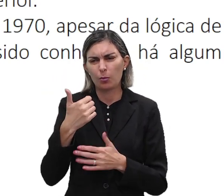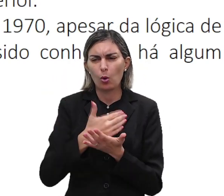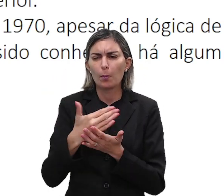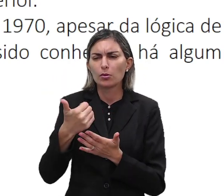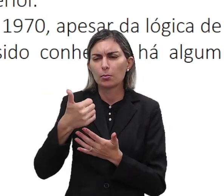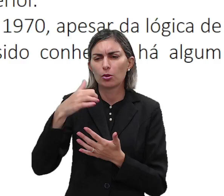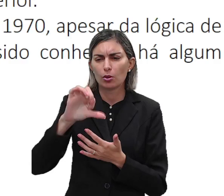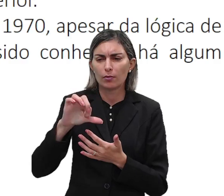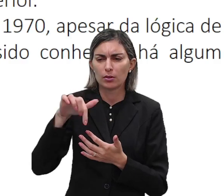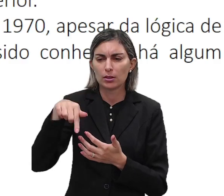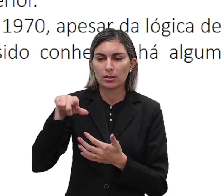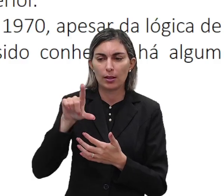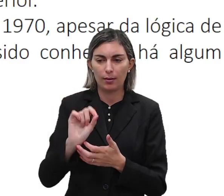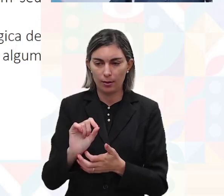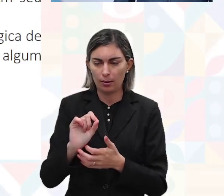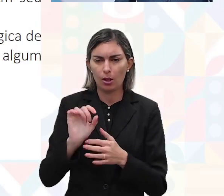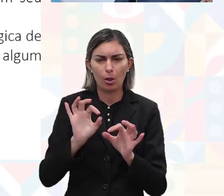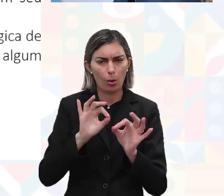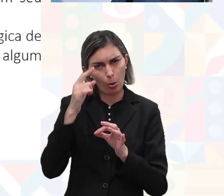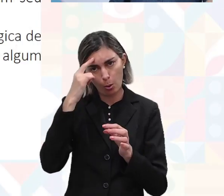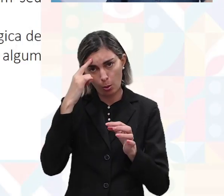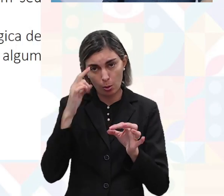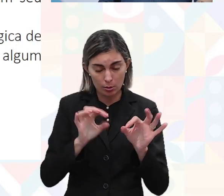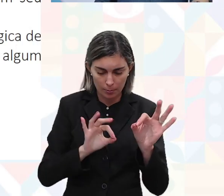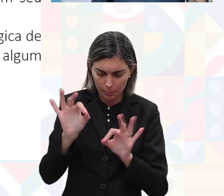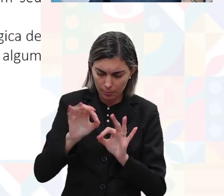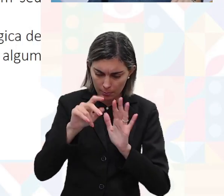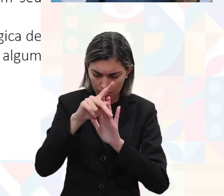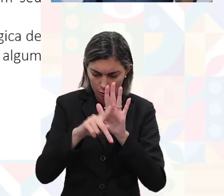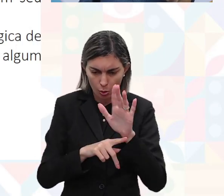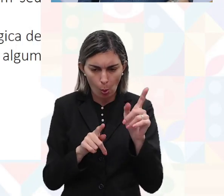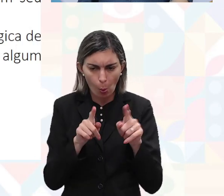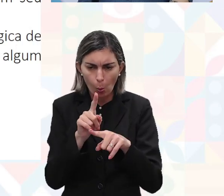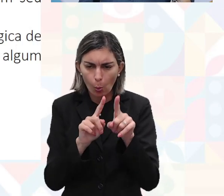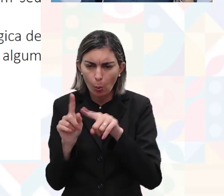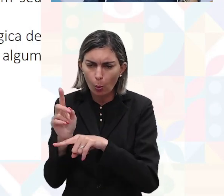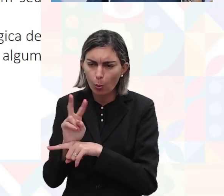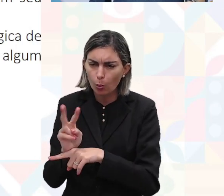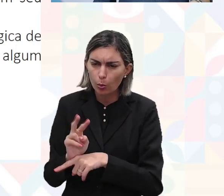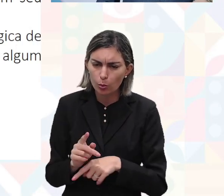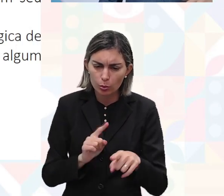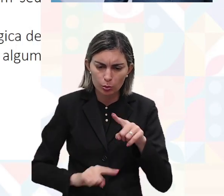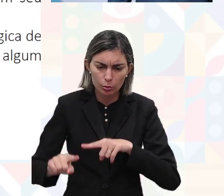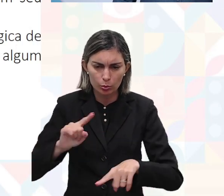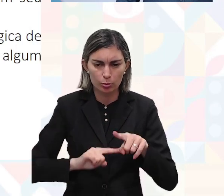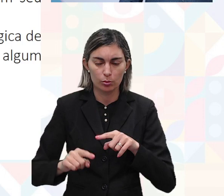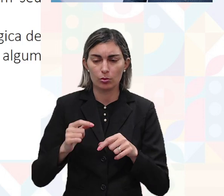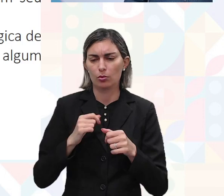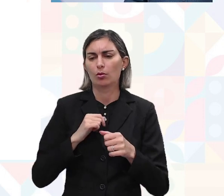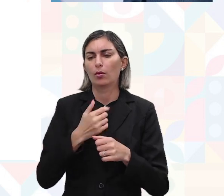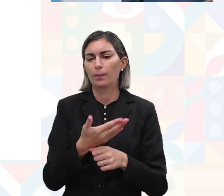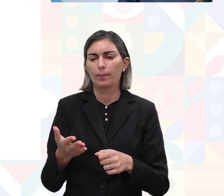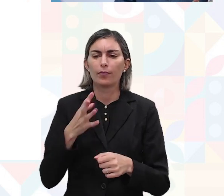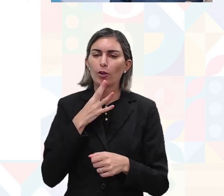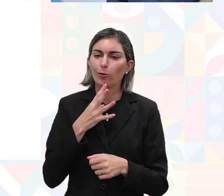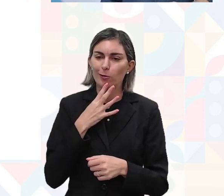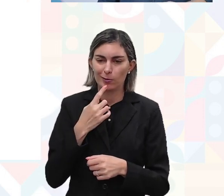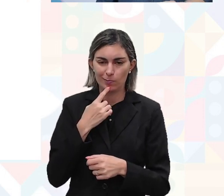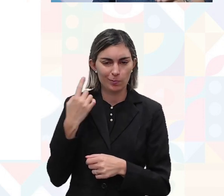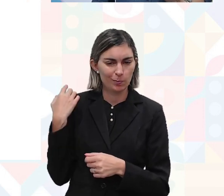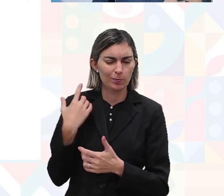70, apesar da lógica de planejamento e controle na qual se baseou já ter sido conhecida há algum tempo